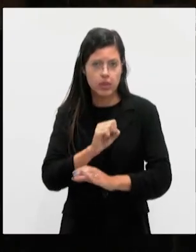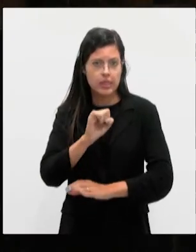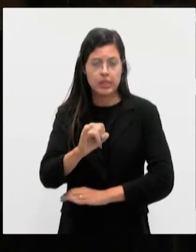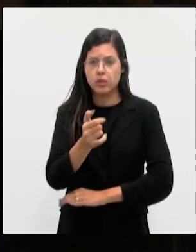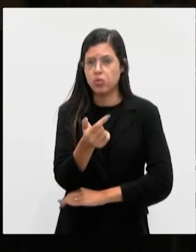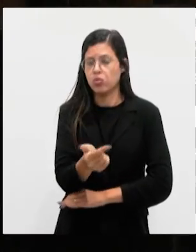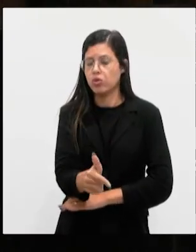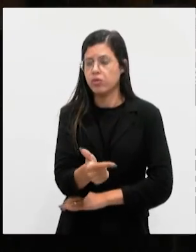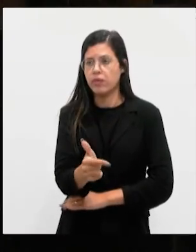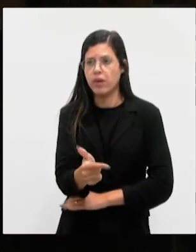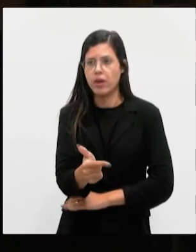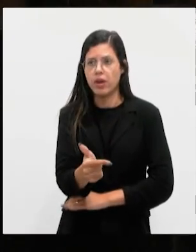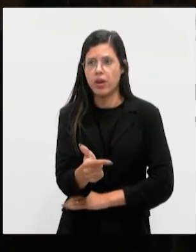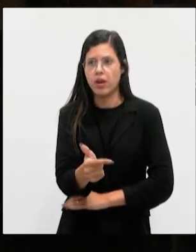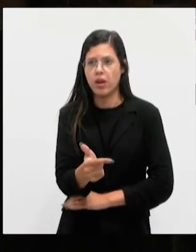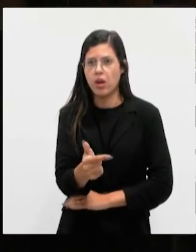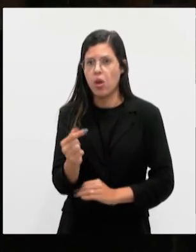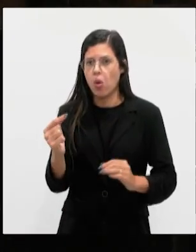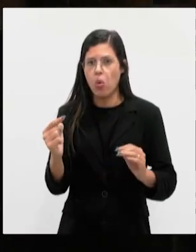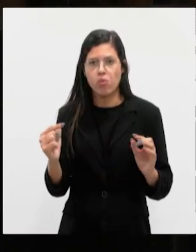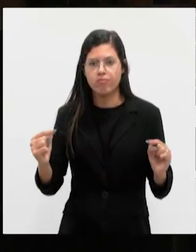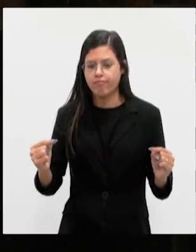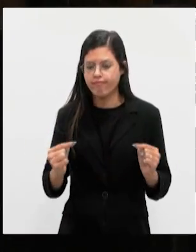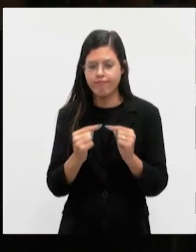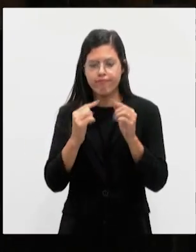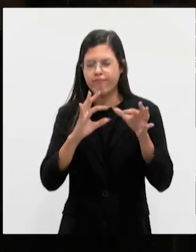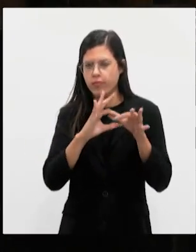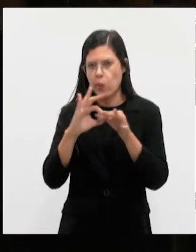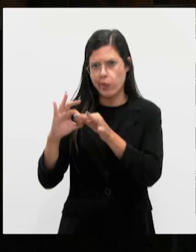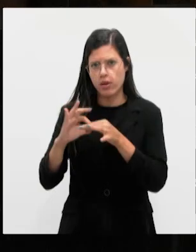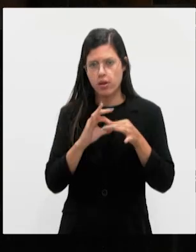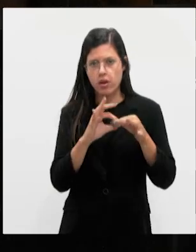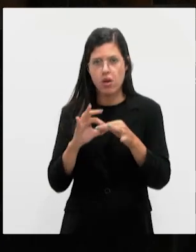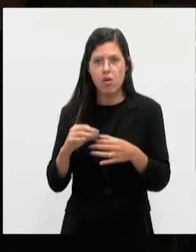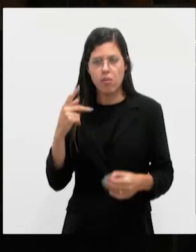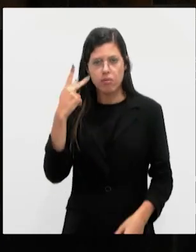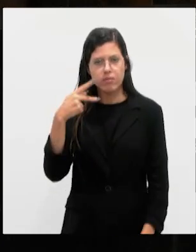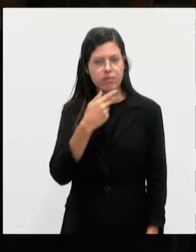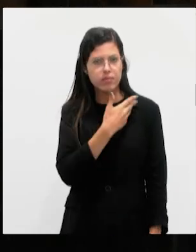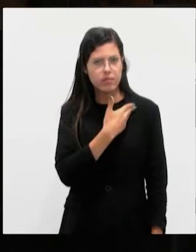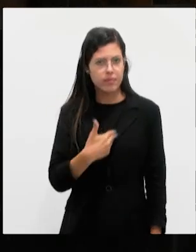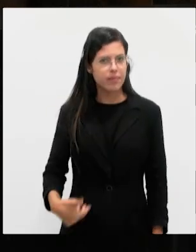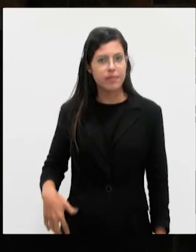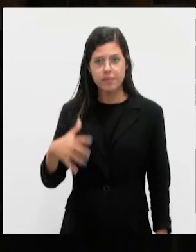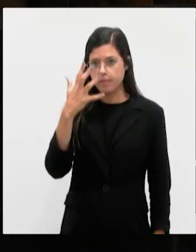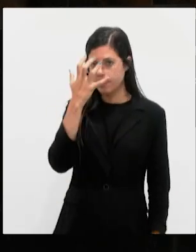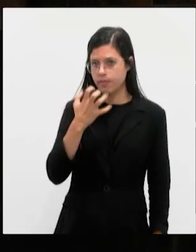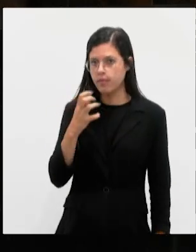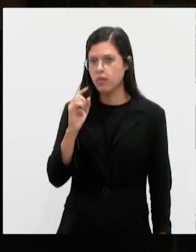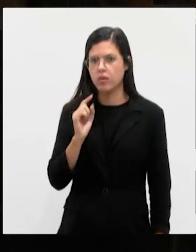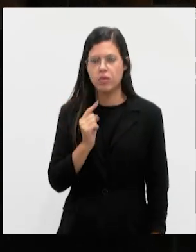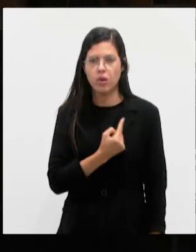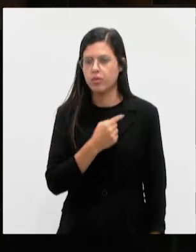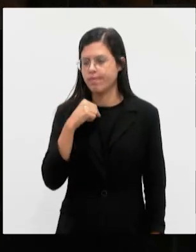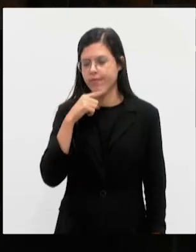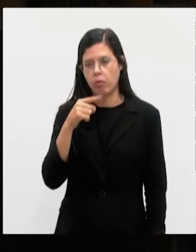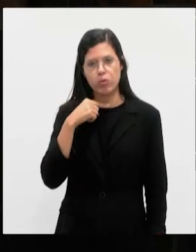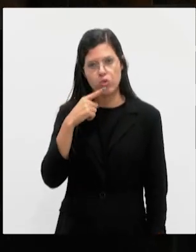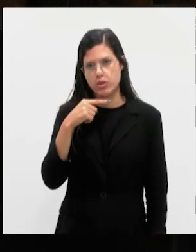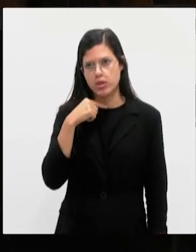houver um entendimento, uma política pública séria, nós não vamos